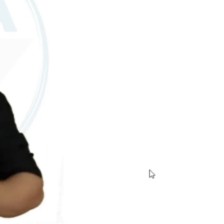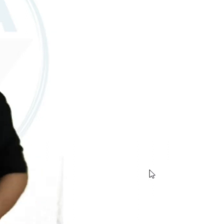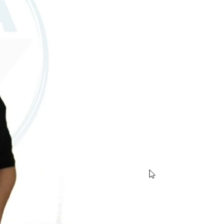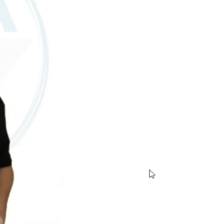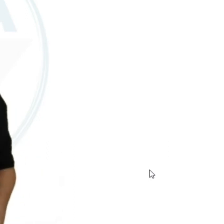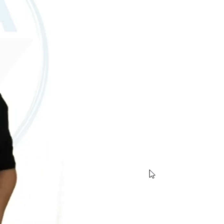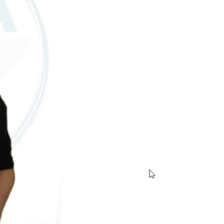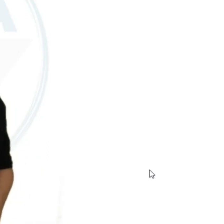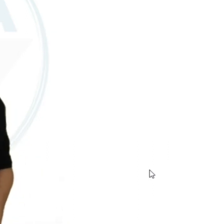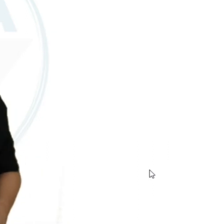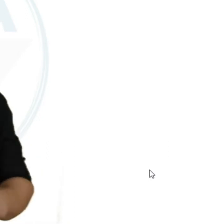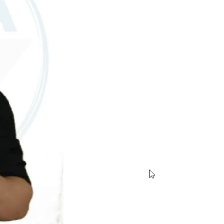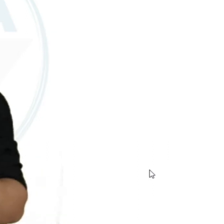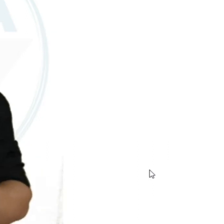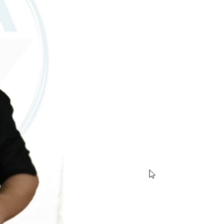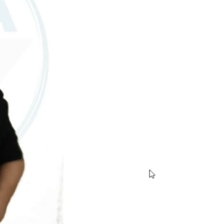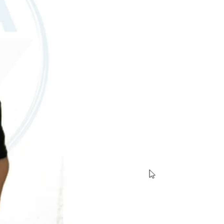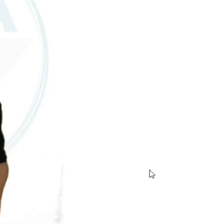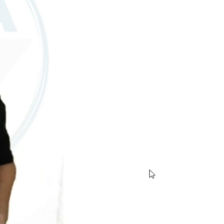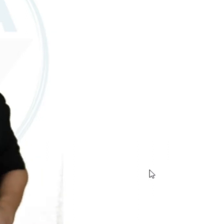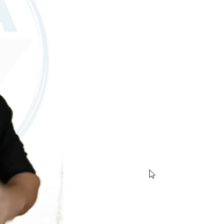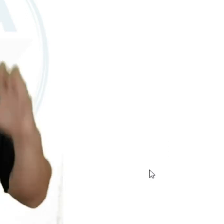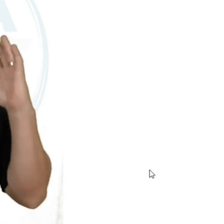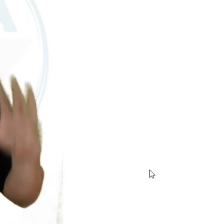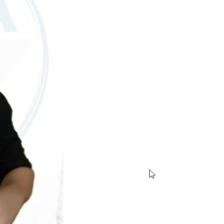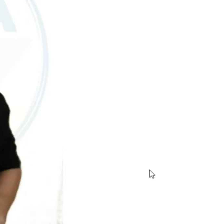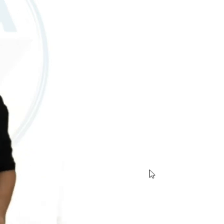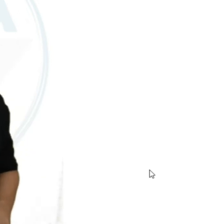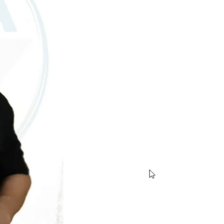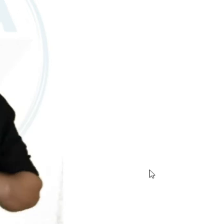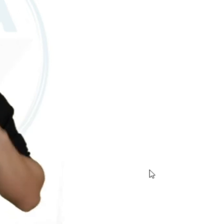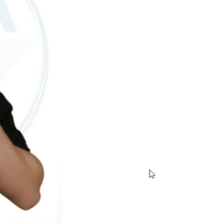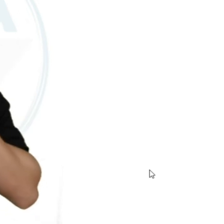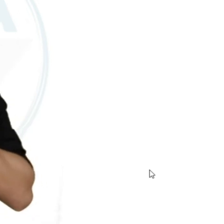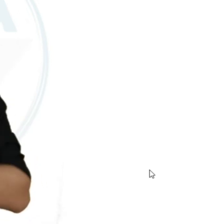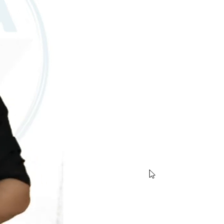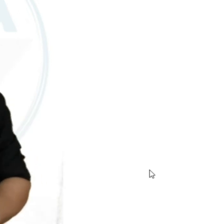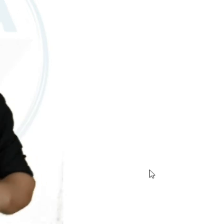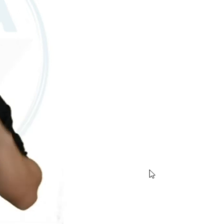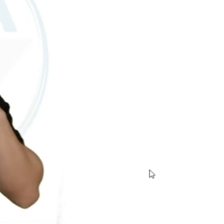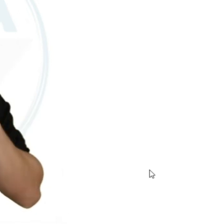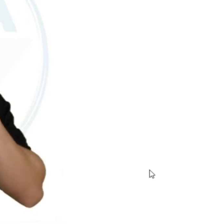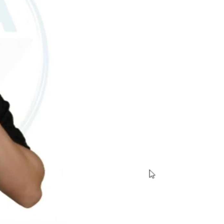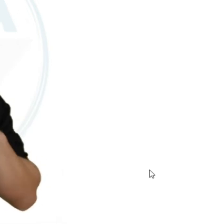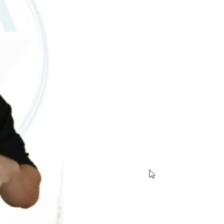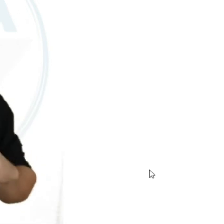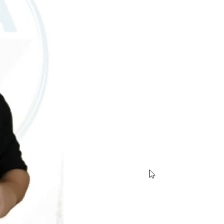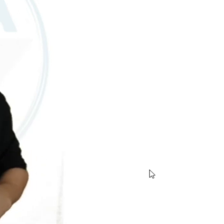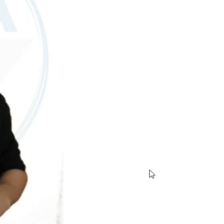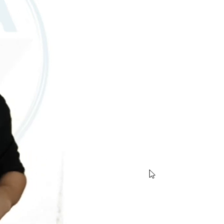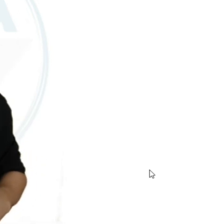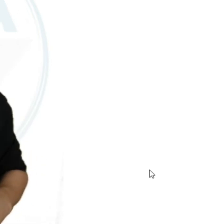Fala, concurseiro. Se você não me conhece, meu nome é Samuel Luiz e este é o Legislação. Aula 2, Decreto-Lei 220 e Decreto